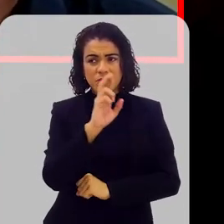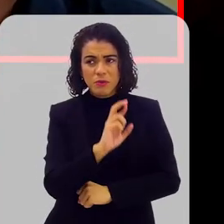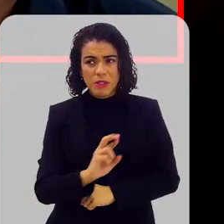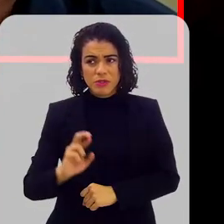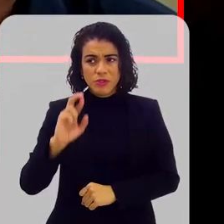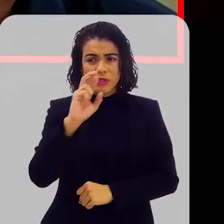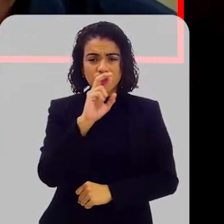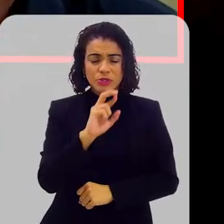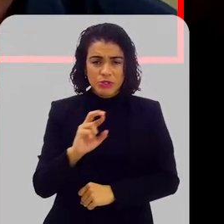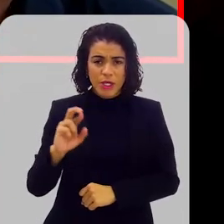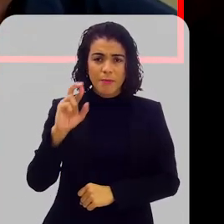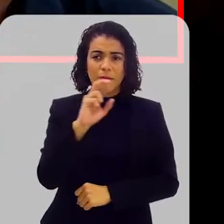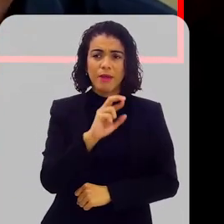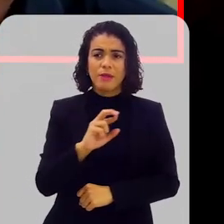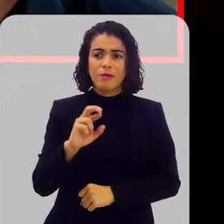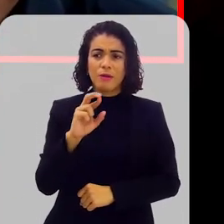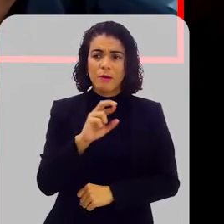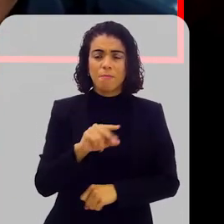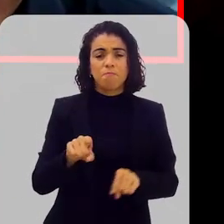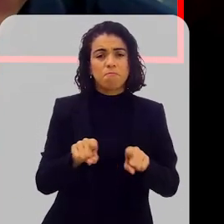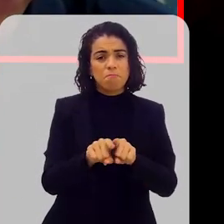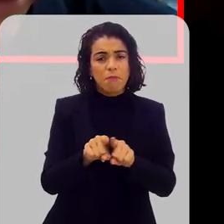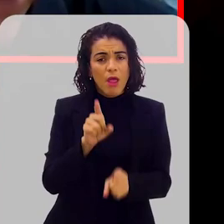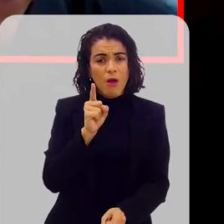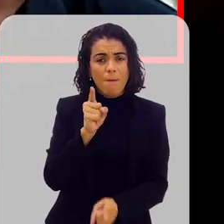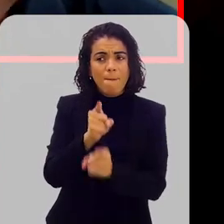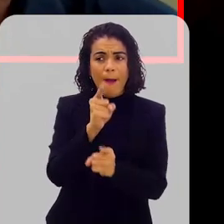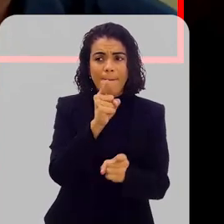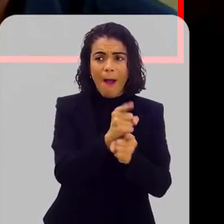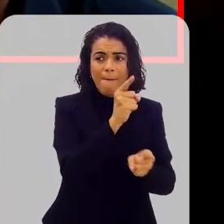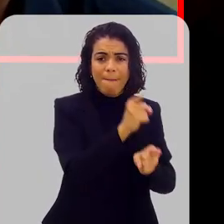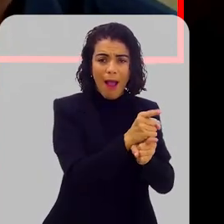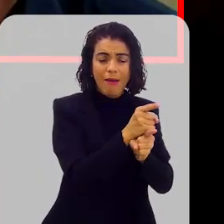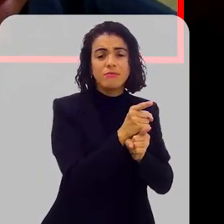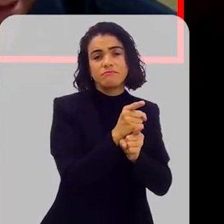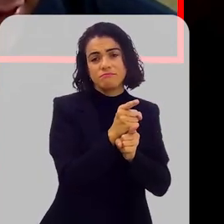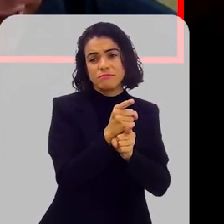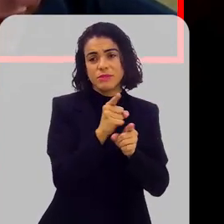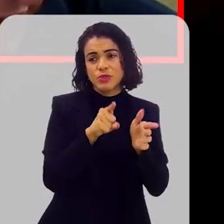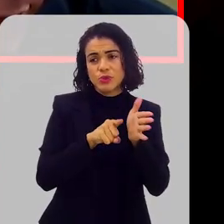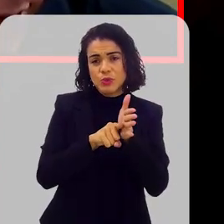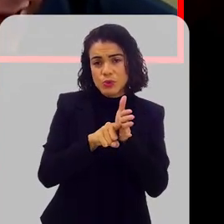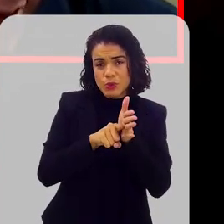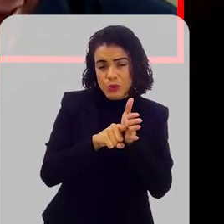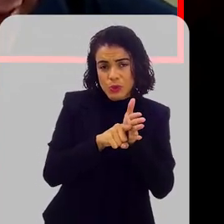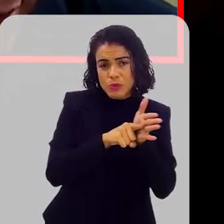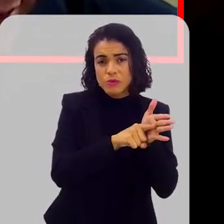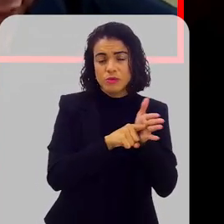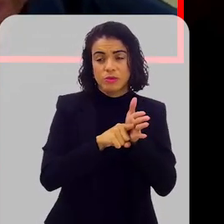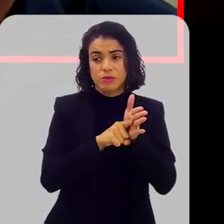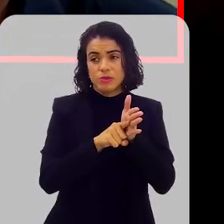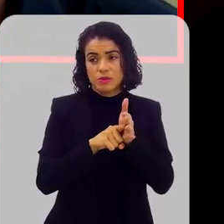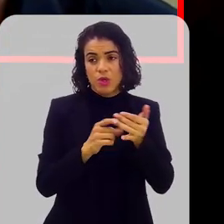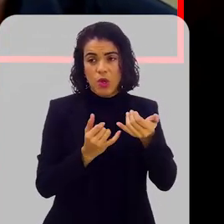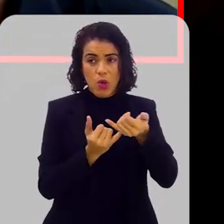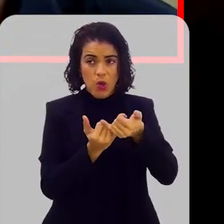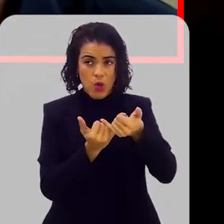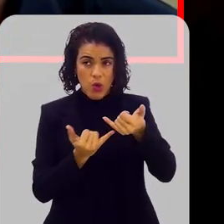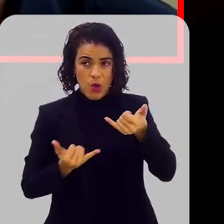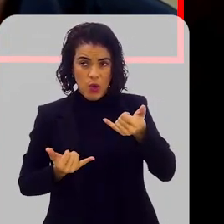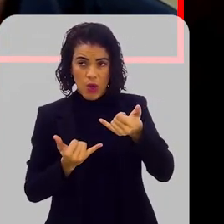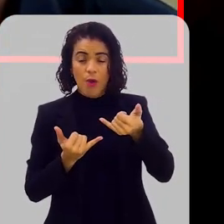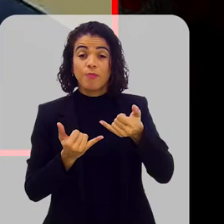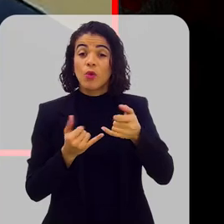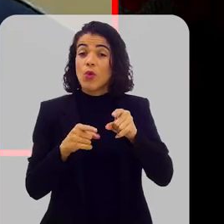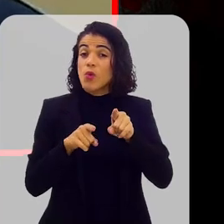tanto no rastreamento, como também pode ser feito para diagnóstico de câncer colorretal. E eu falei da